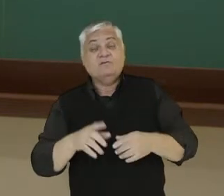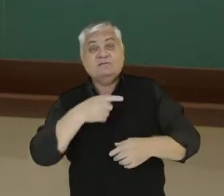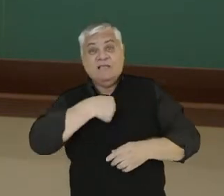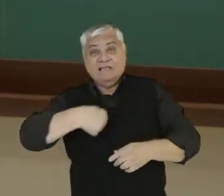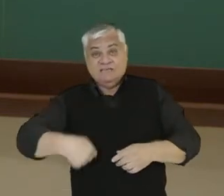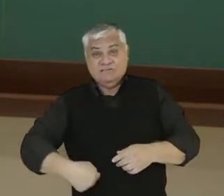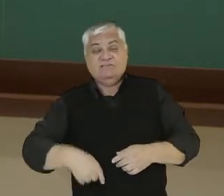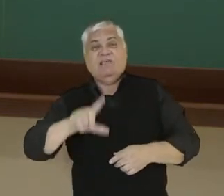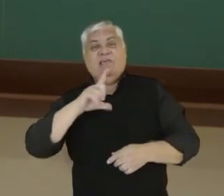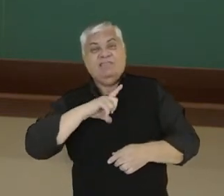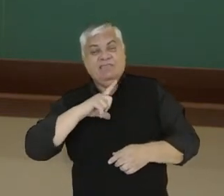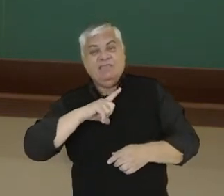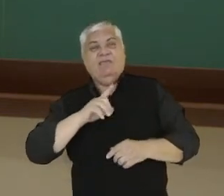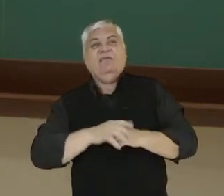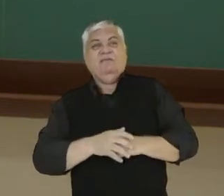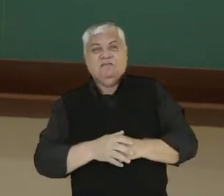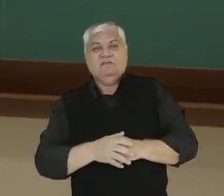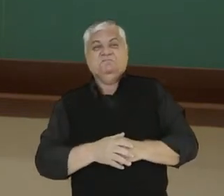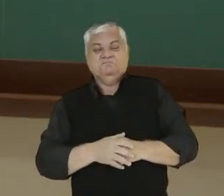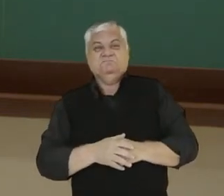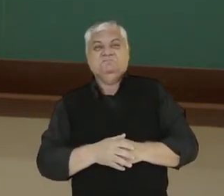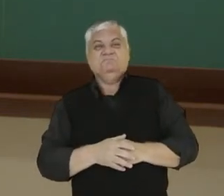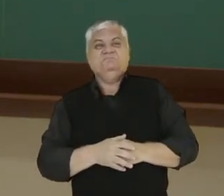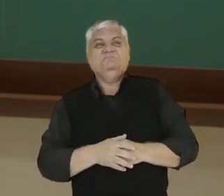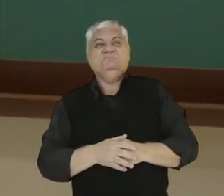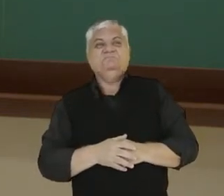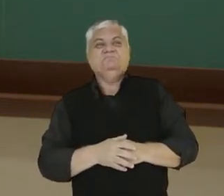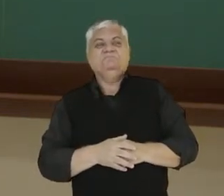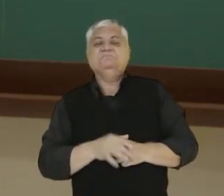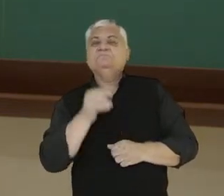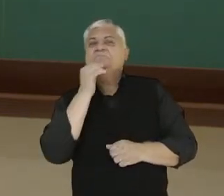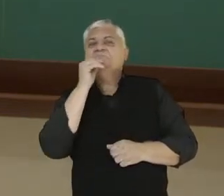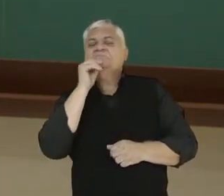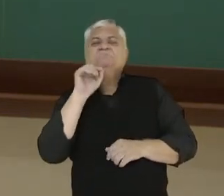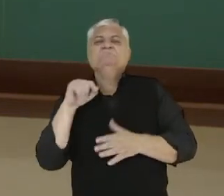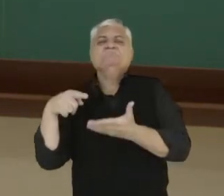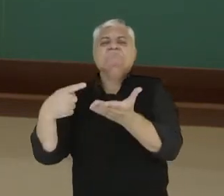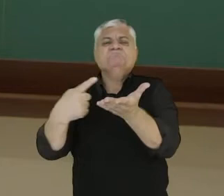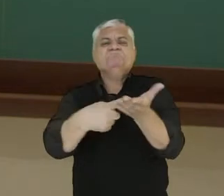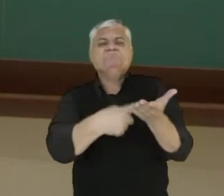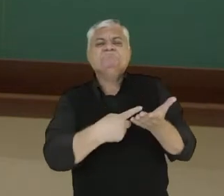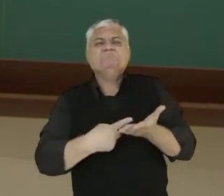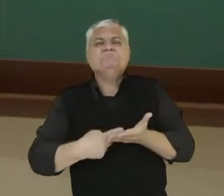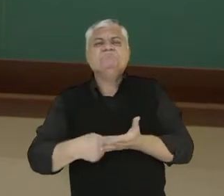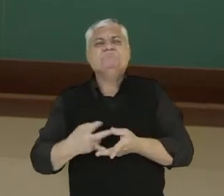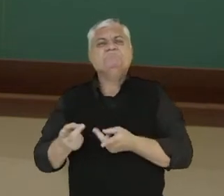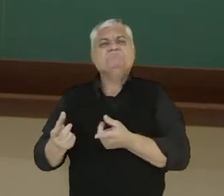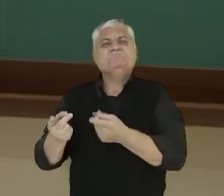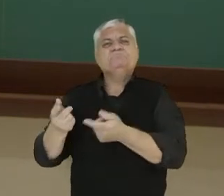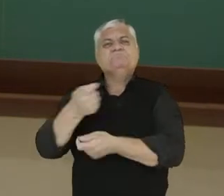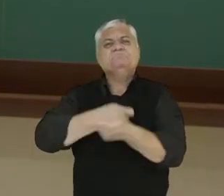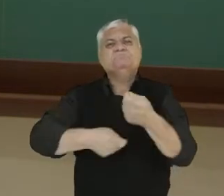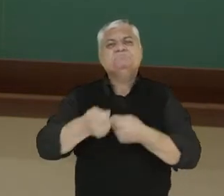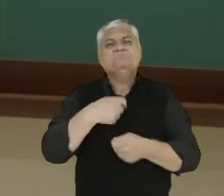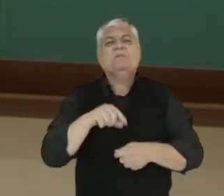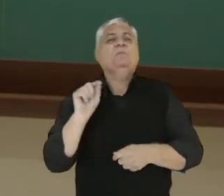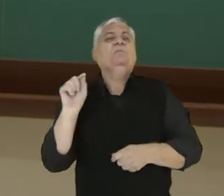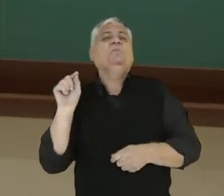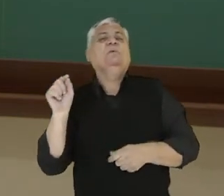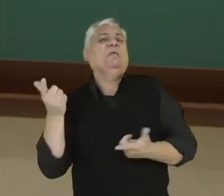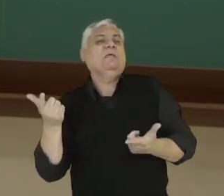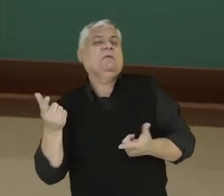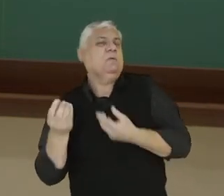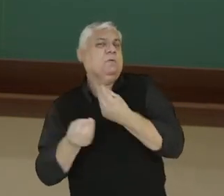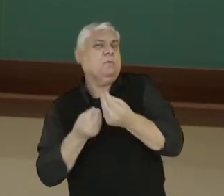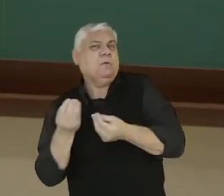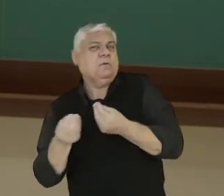exerce esse papel importante sim. Entre os parceiros comerciais chineses, o que nós podemos dizer ou